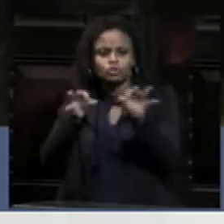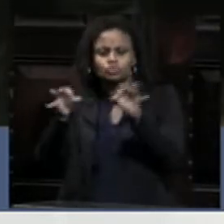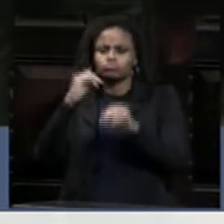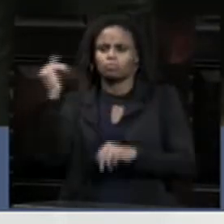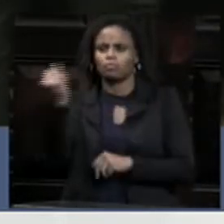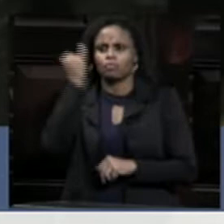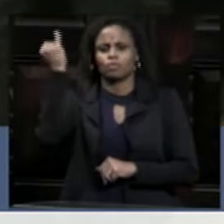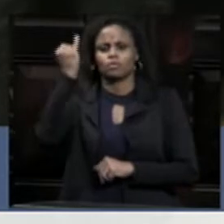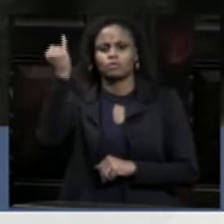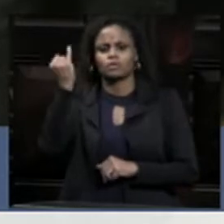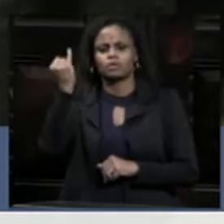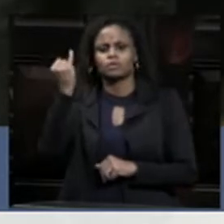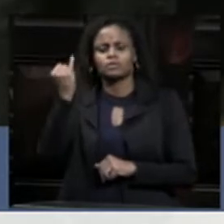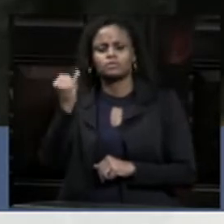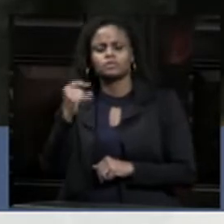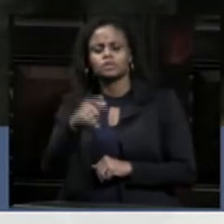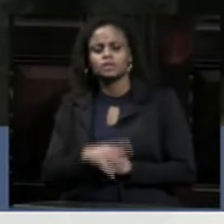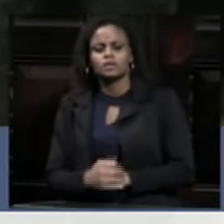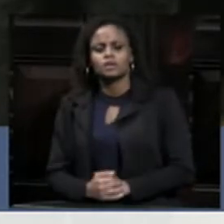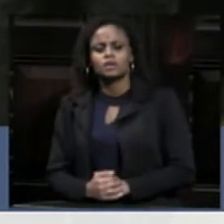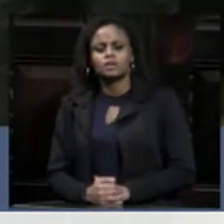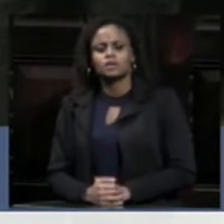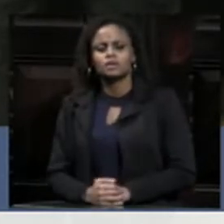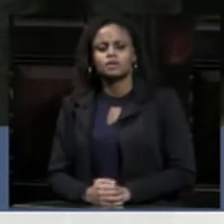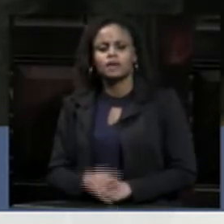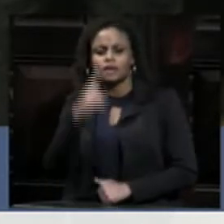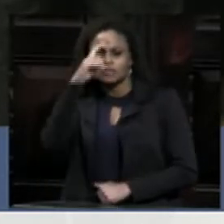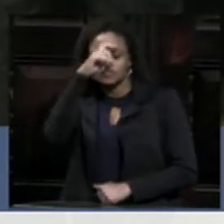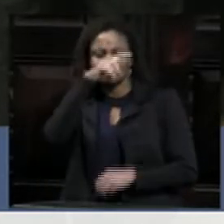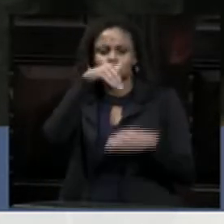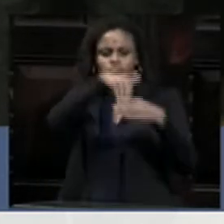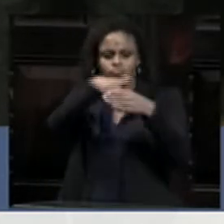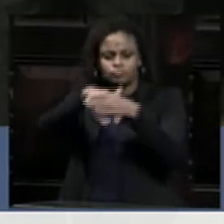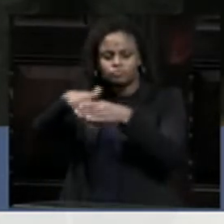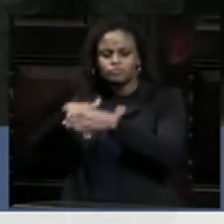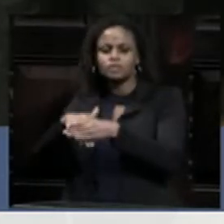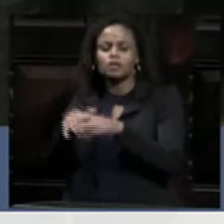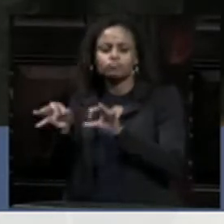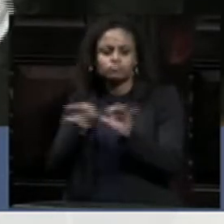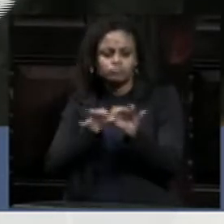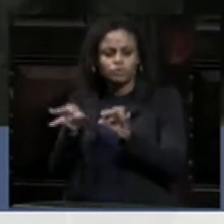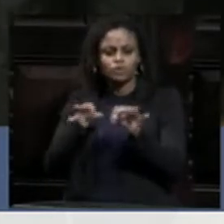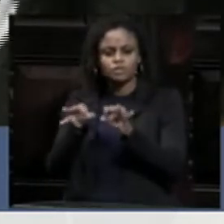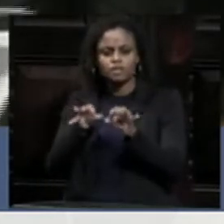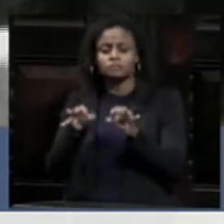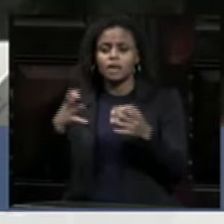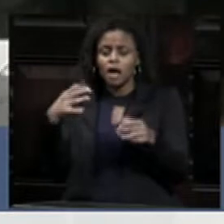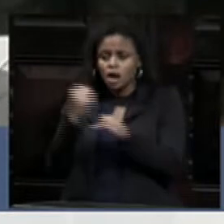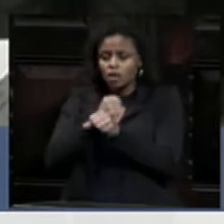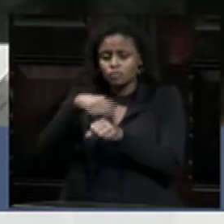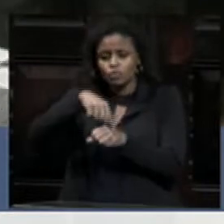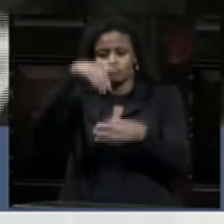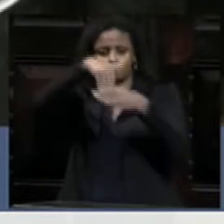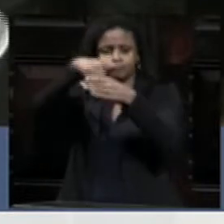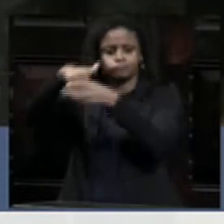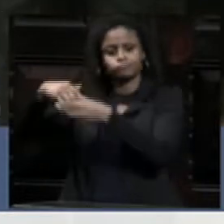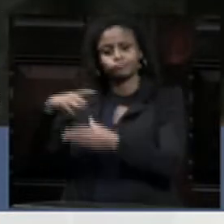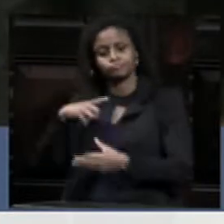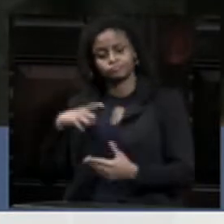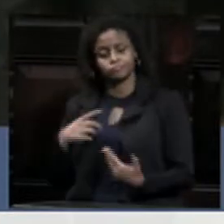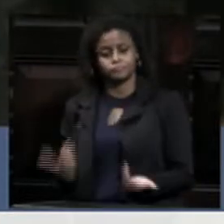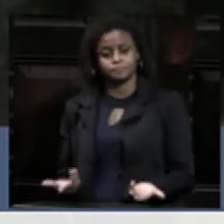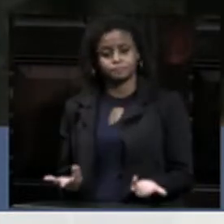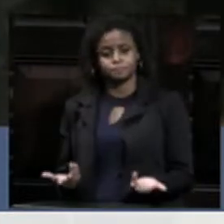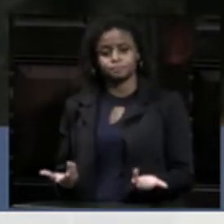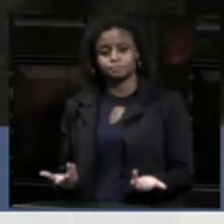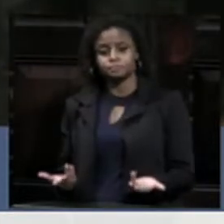envergadura, ele é simpático, difícil votar em um projeto desse em época eleitoral. Em época eleitoral,